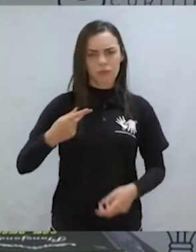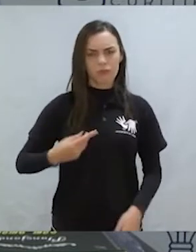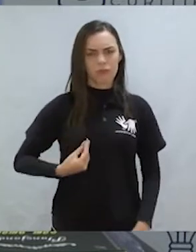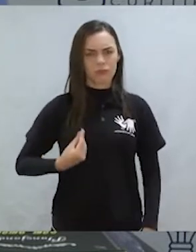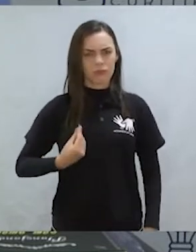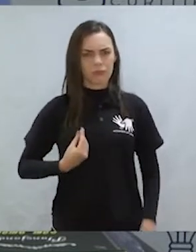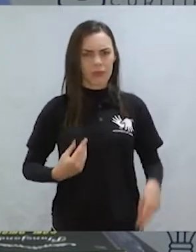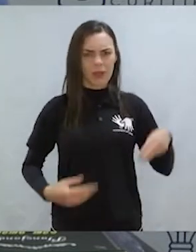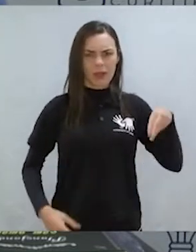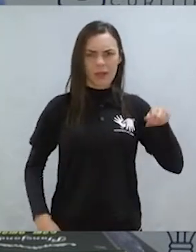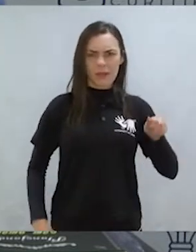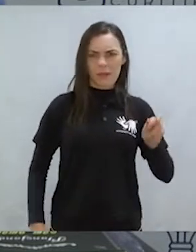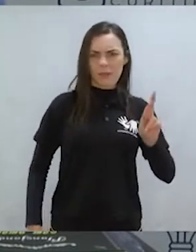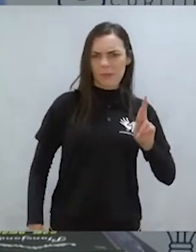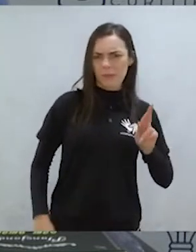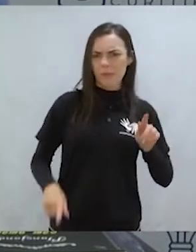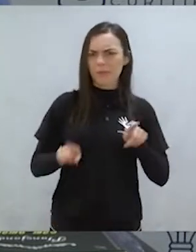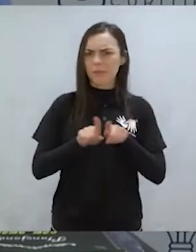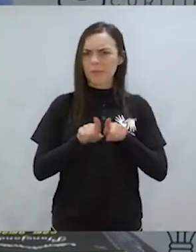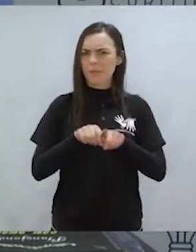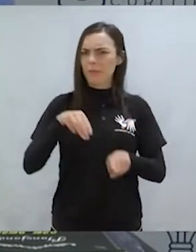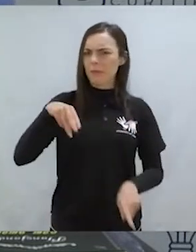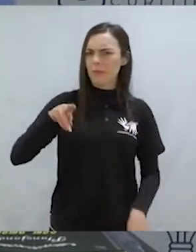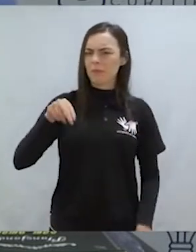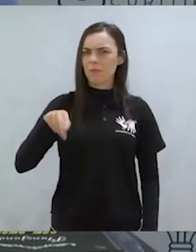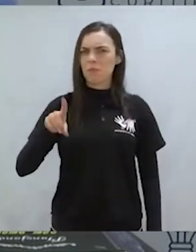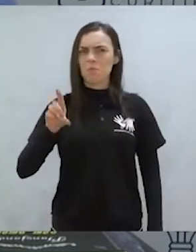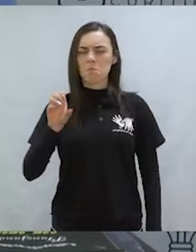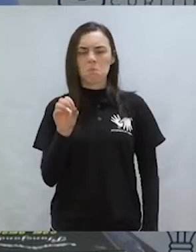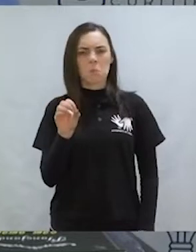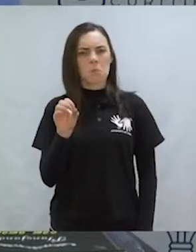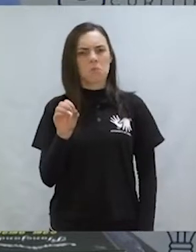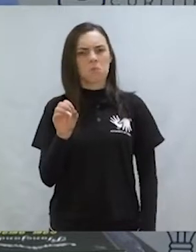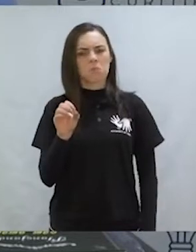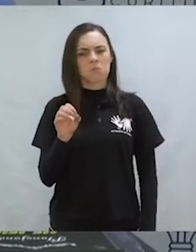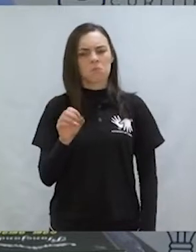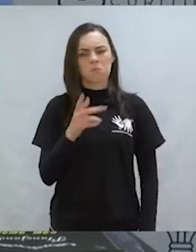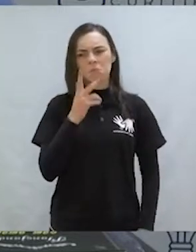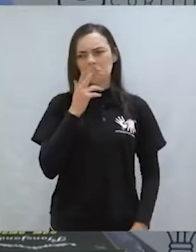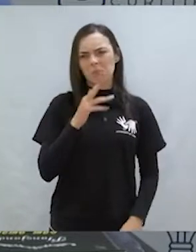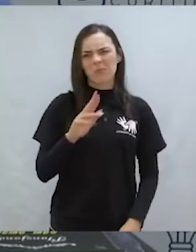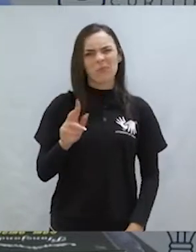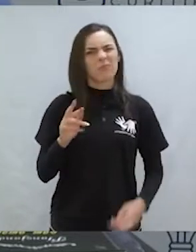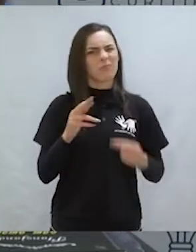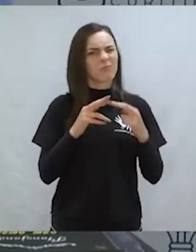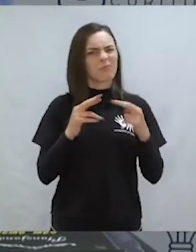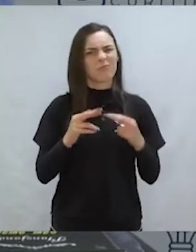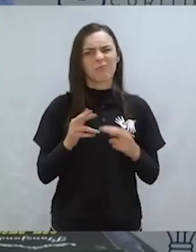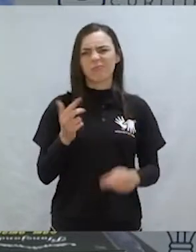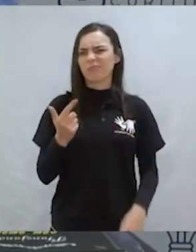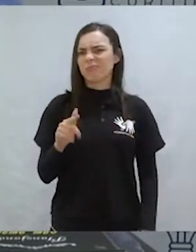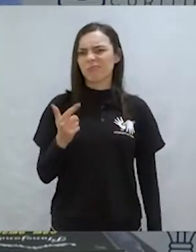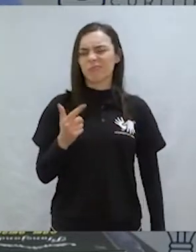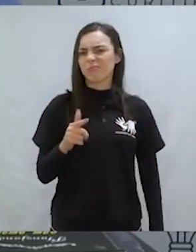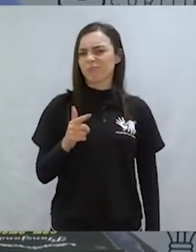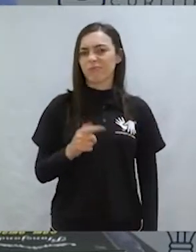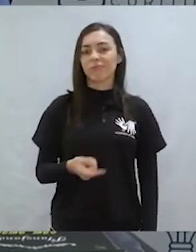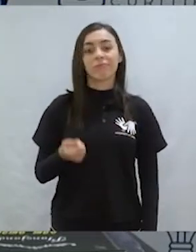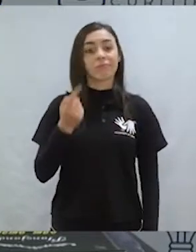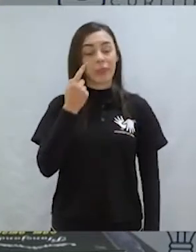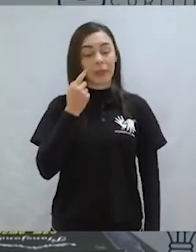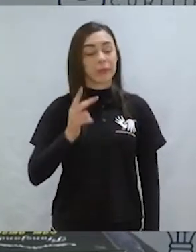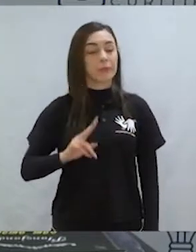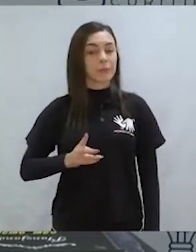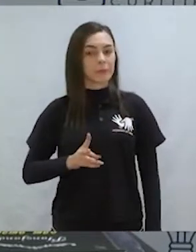Mar e mundo rimam? Eu acho que não, ó. Mar, mundo,